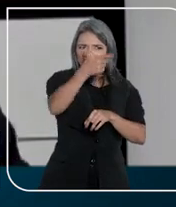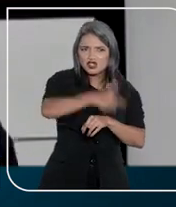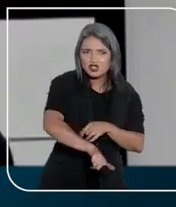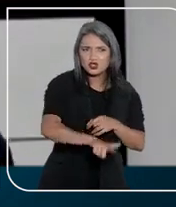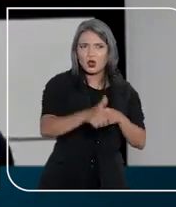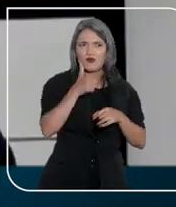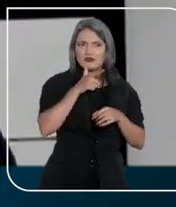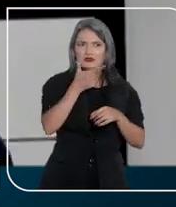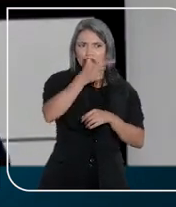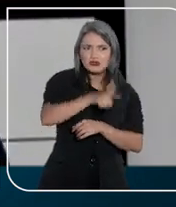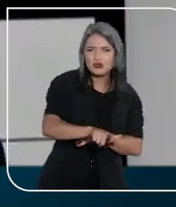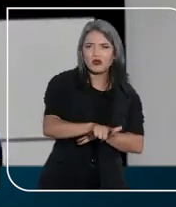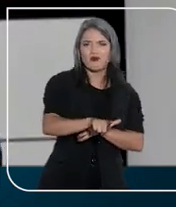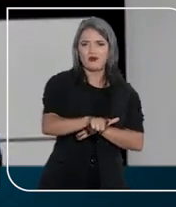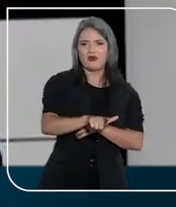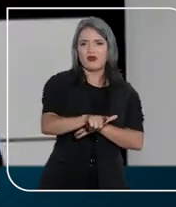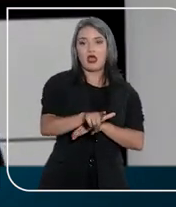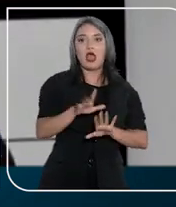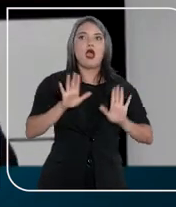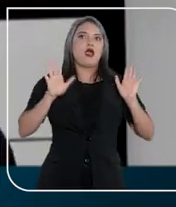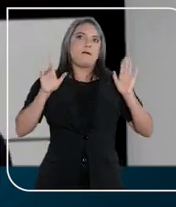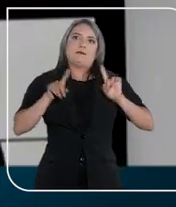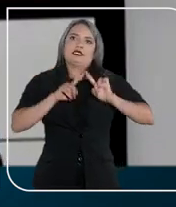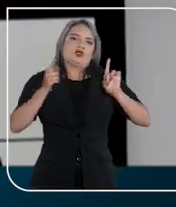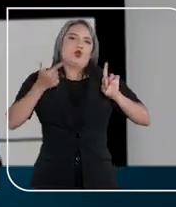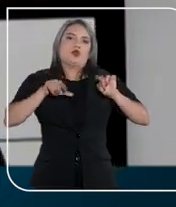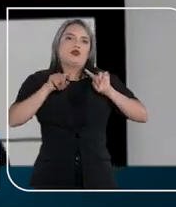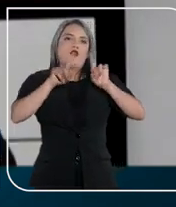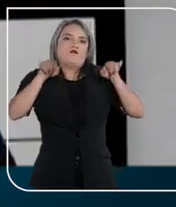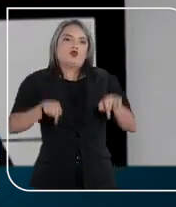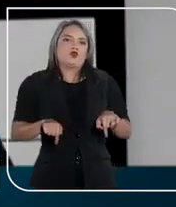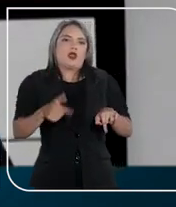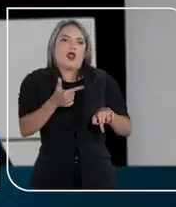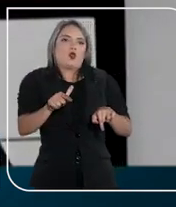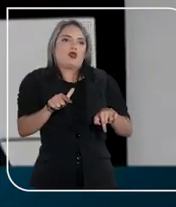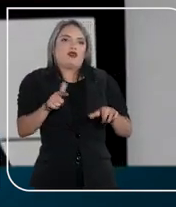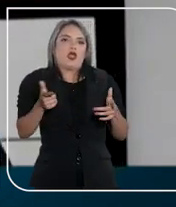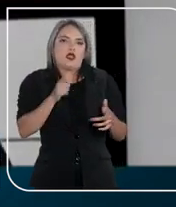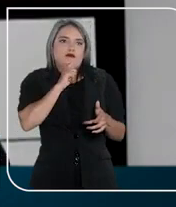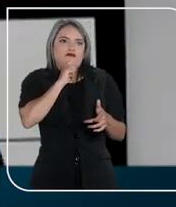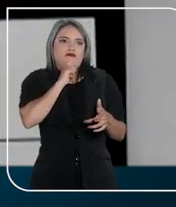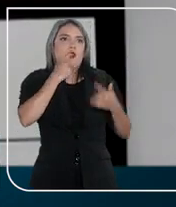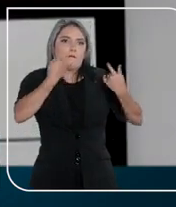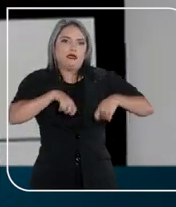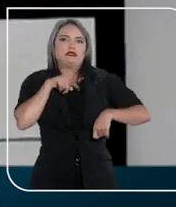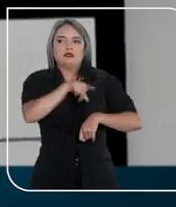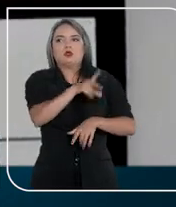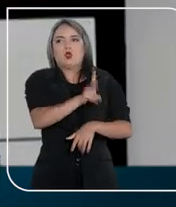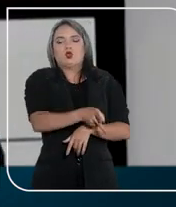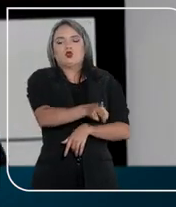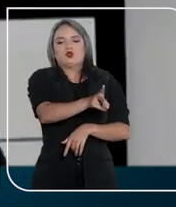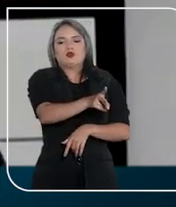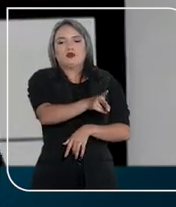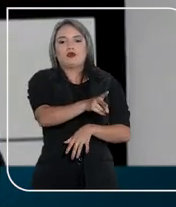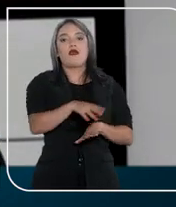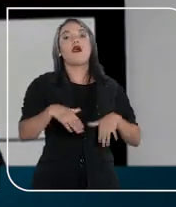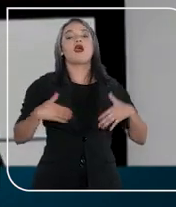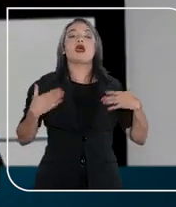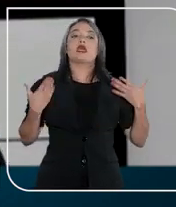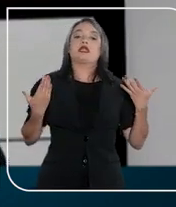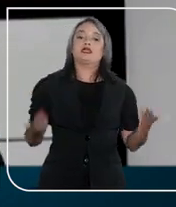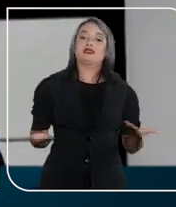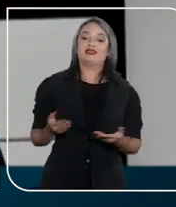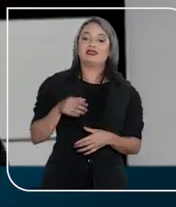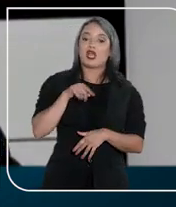tenho necessidade de serviço, eu não tenho funcionários, não tenho servidores suficientes para prestar o serviço. Então, é um caso